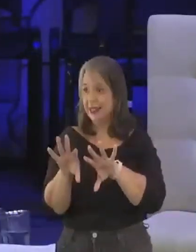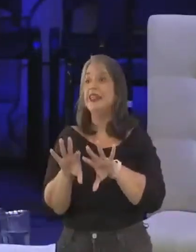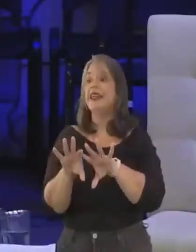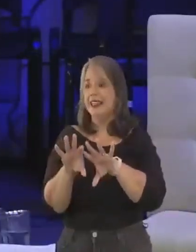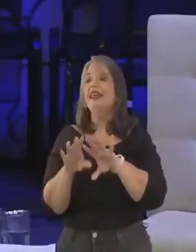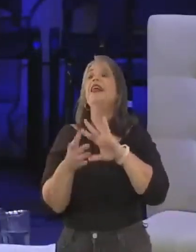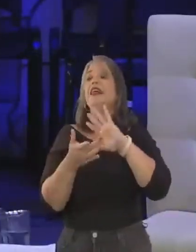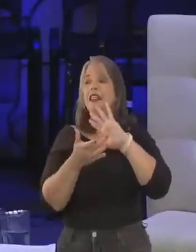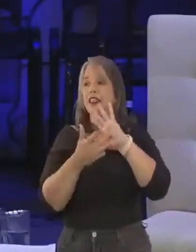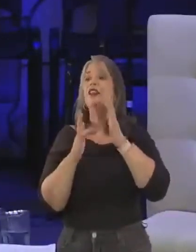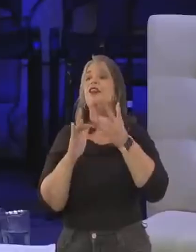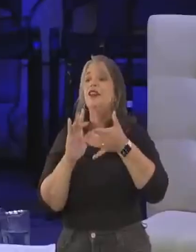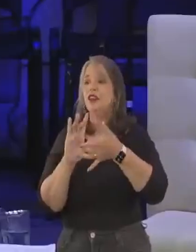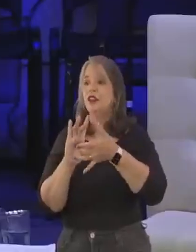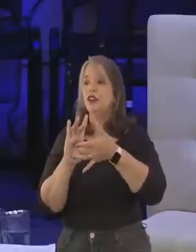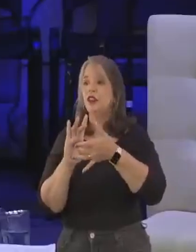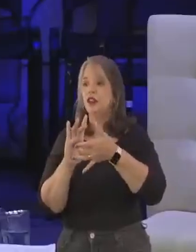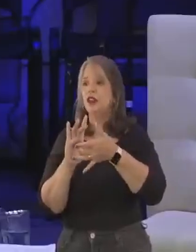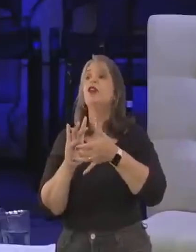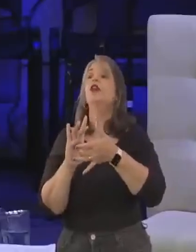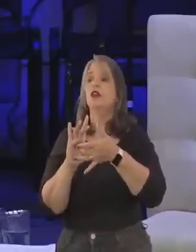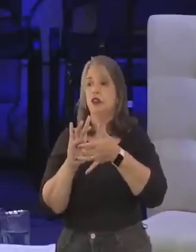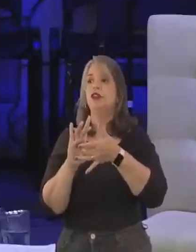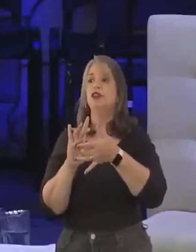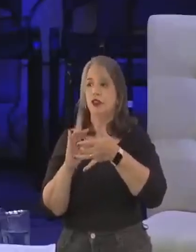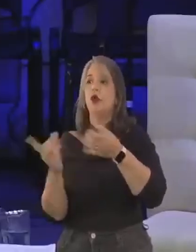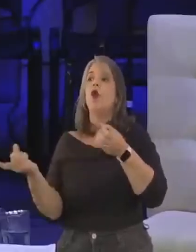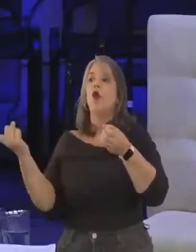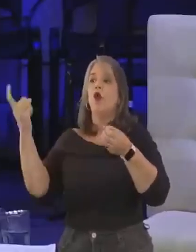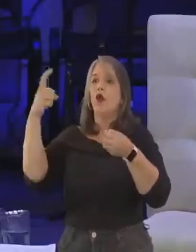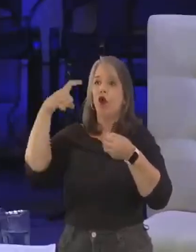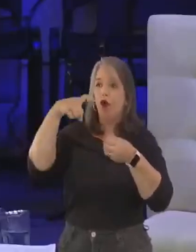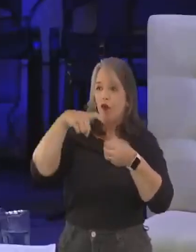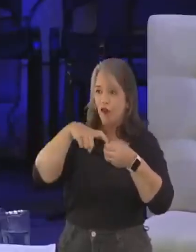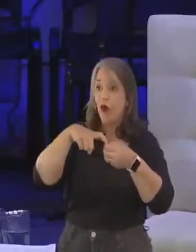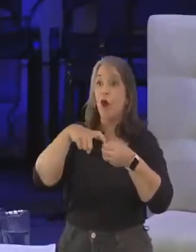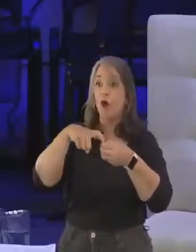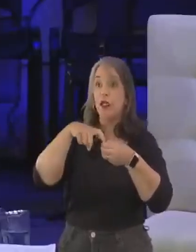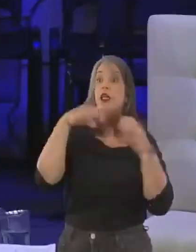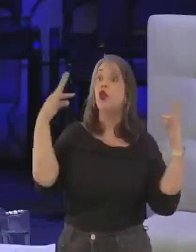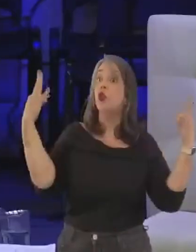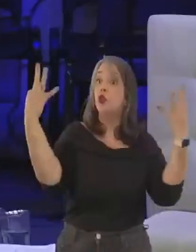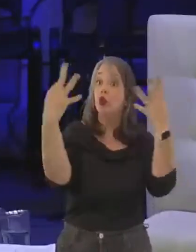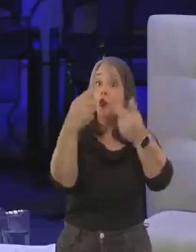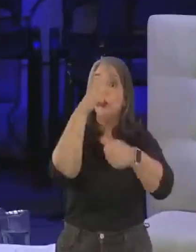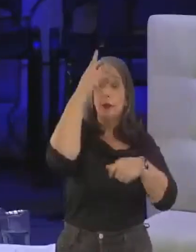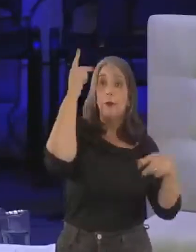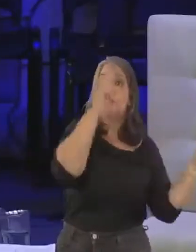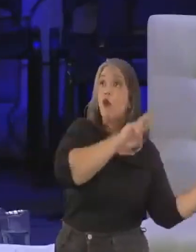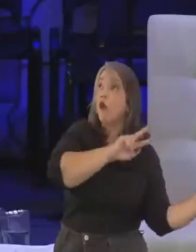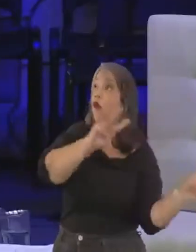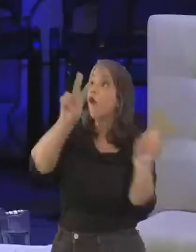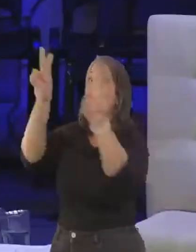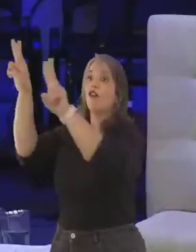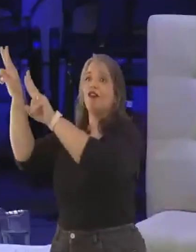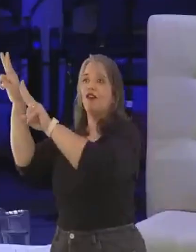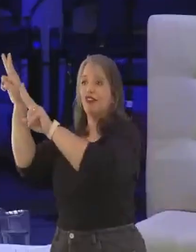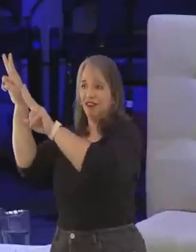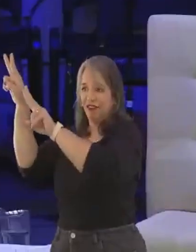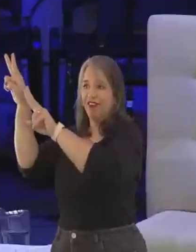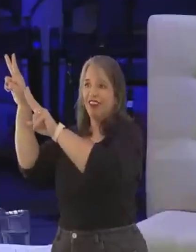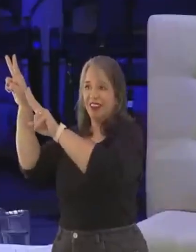visível e gloriosa. Os anjos disseram, da mesma forma como o viram